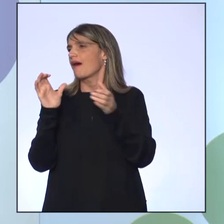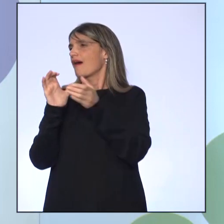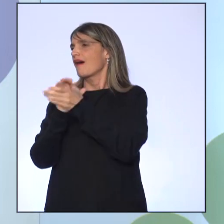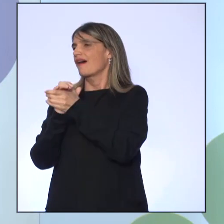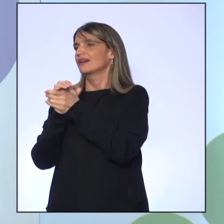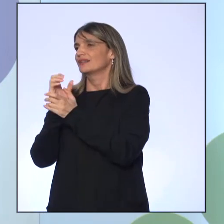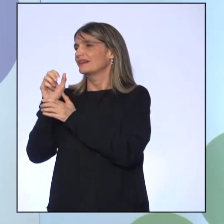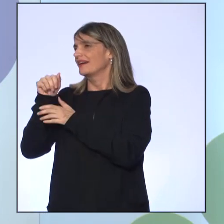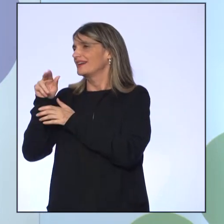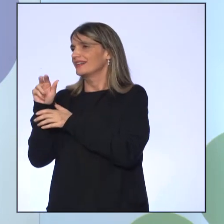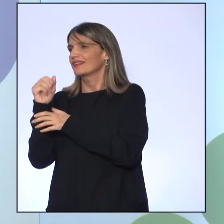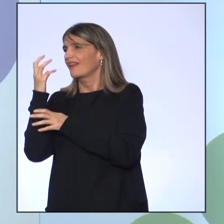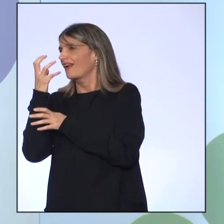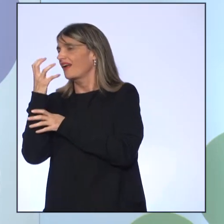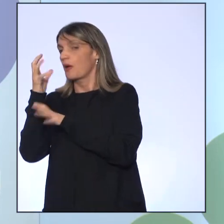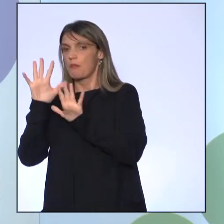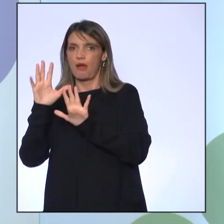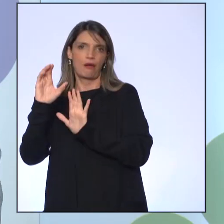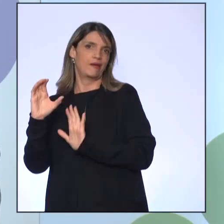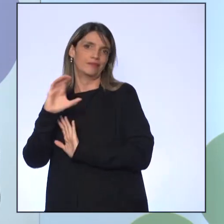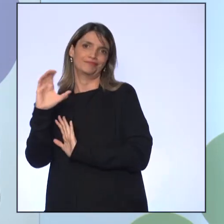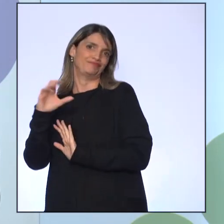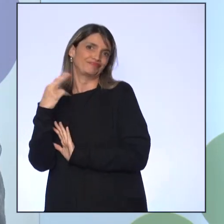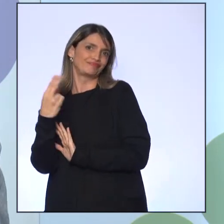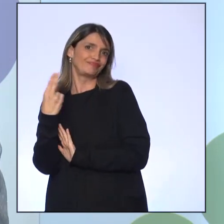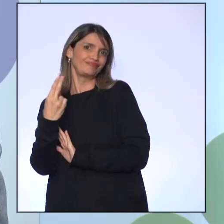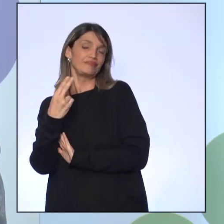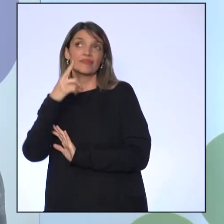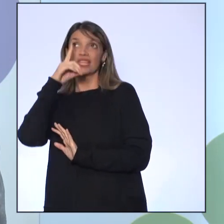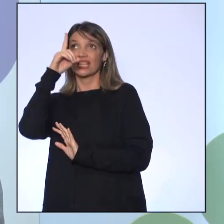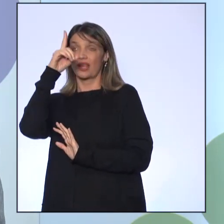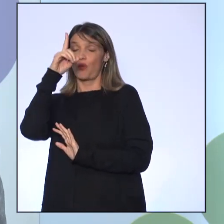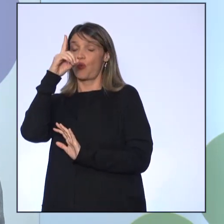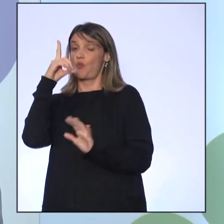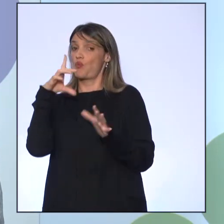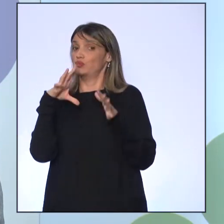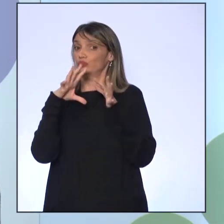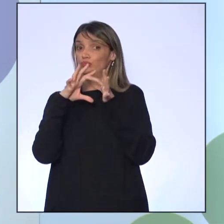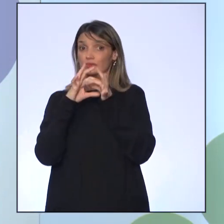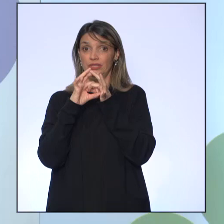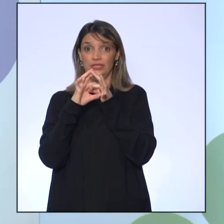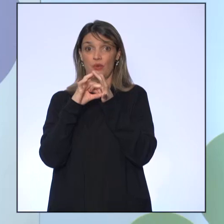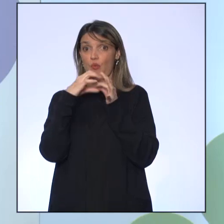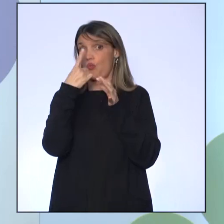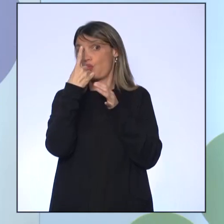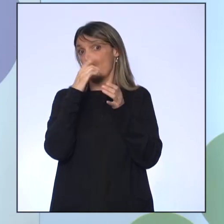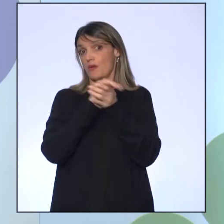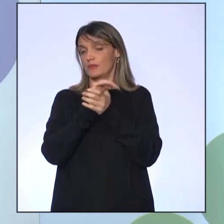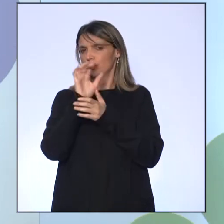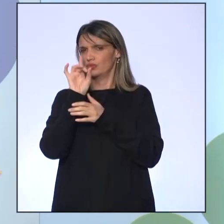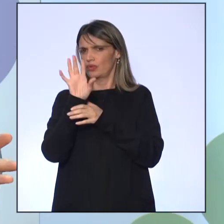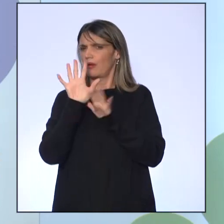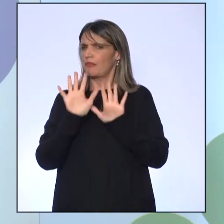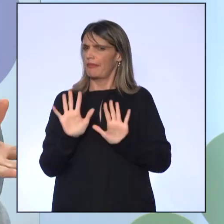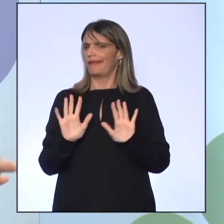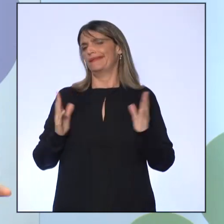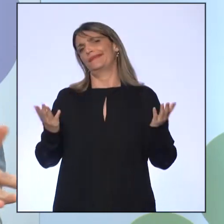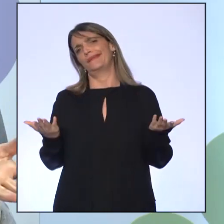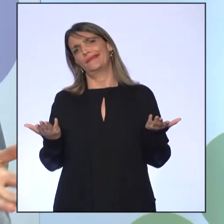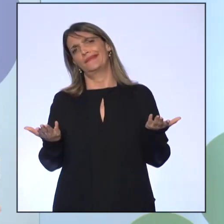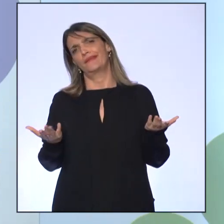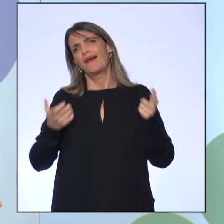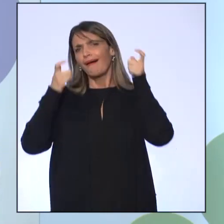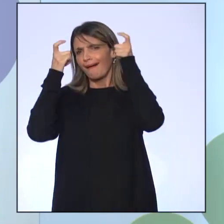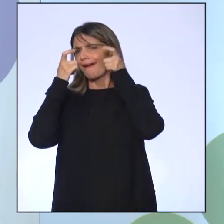doutrina católica, não é possível, né? O que Deus uniu, o homem não separa. Só que vamos combinar, né? A gente está falando do